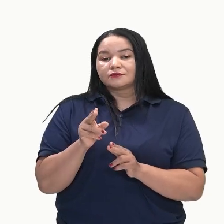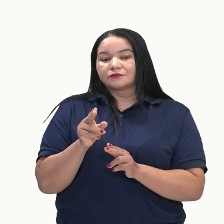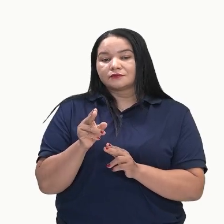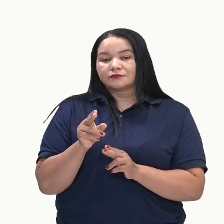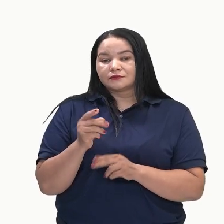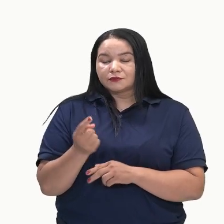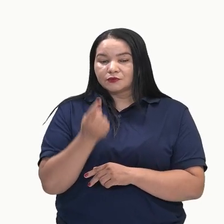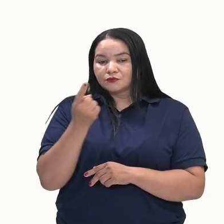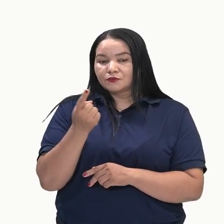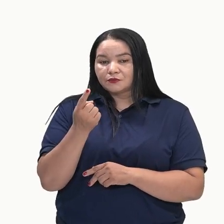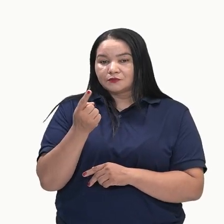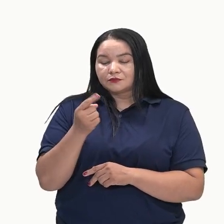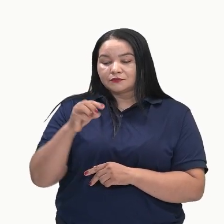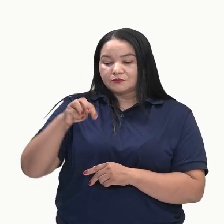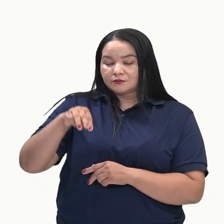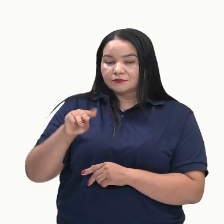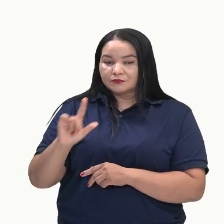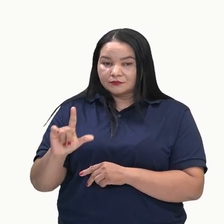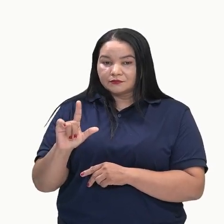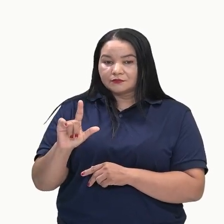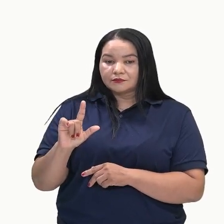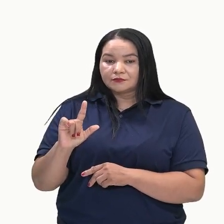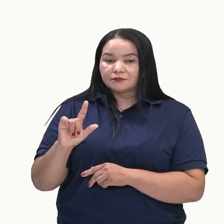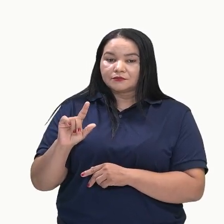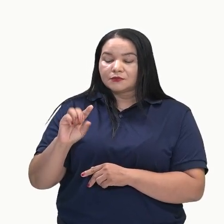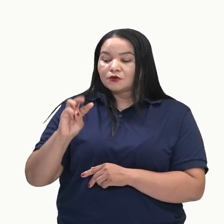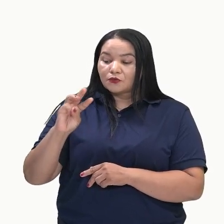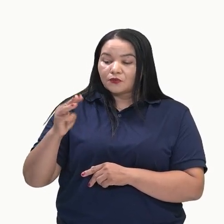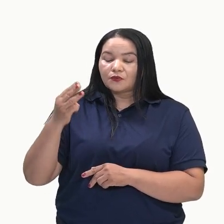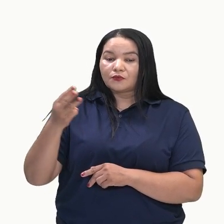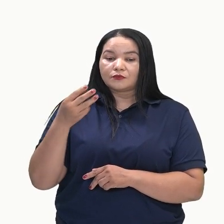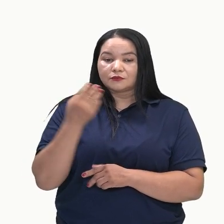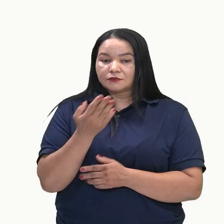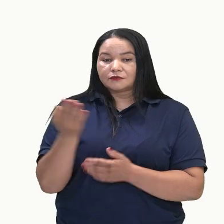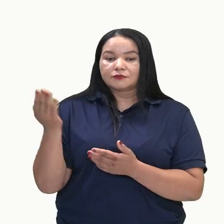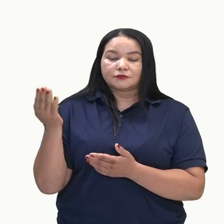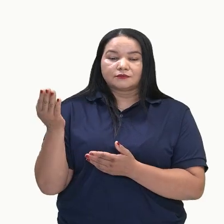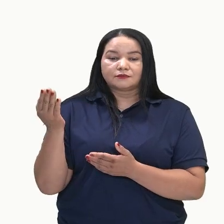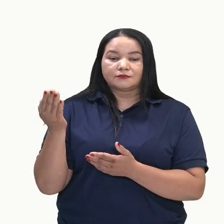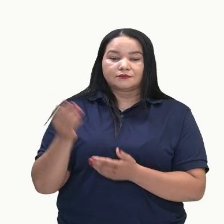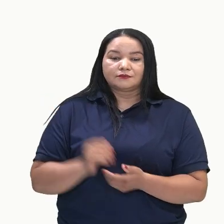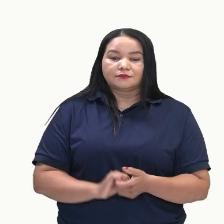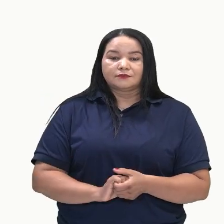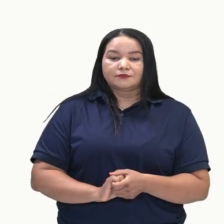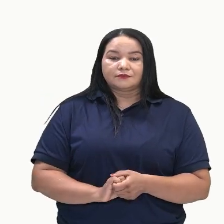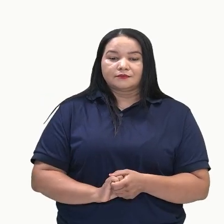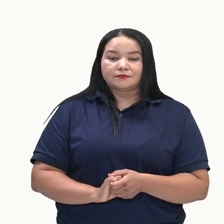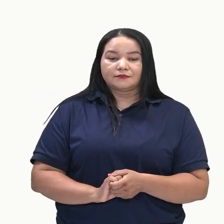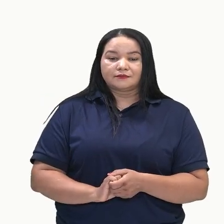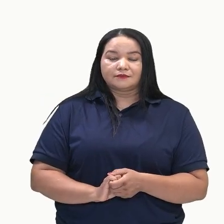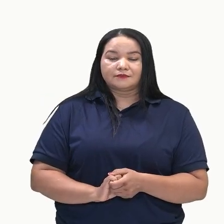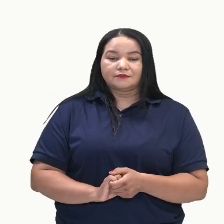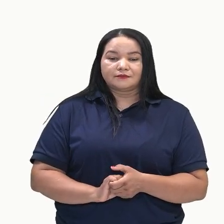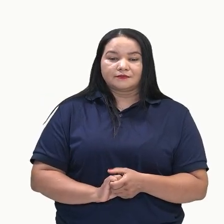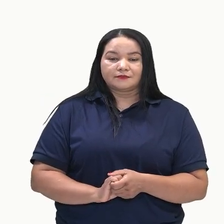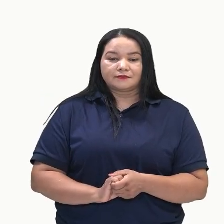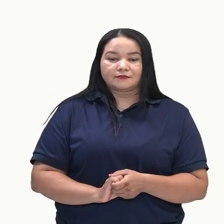1 milésimo do metro cúbico. E que aqui eu vou fazer isto aqui para você poder